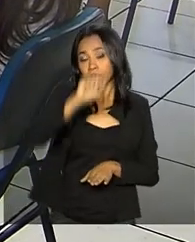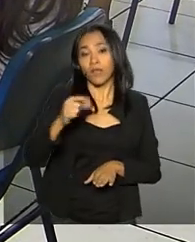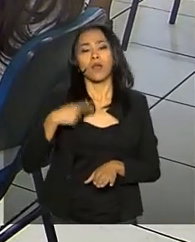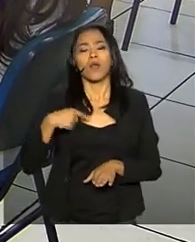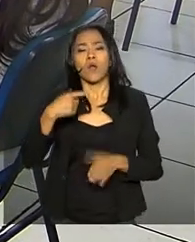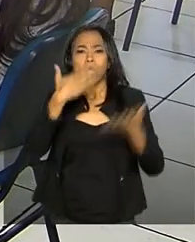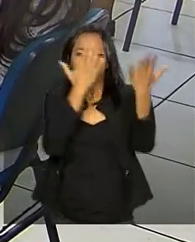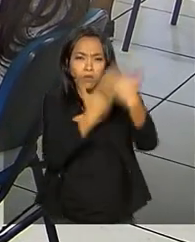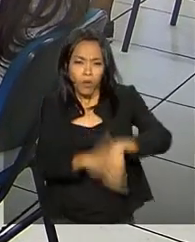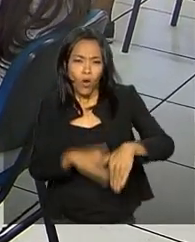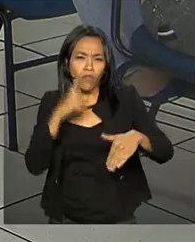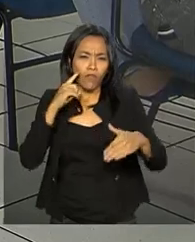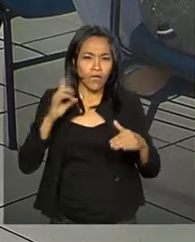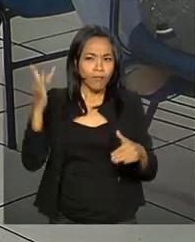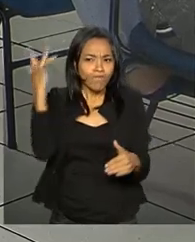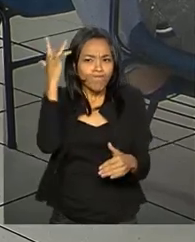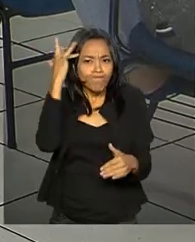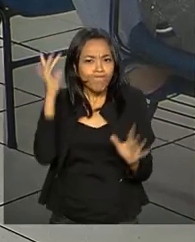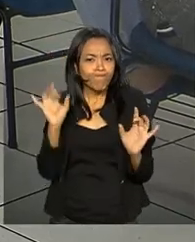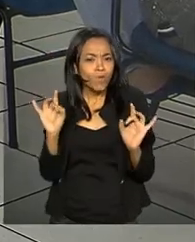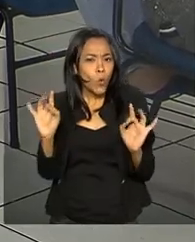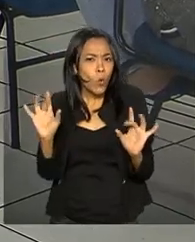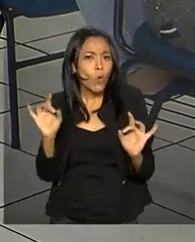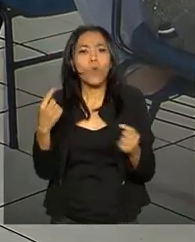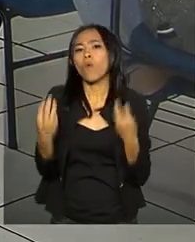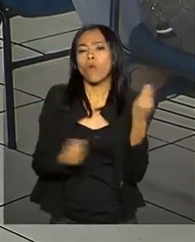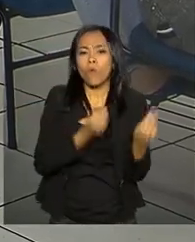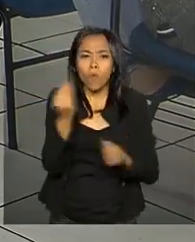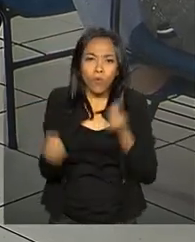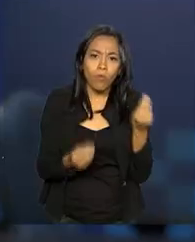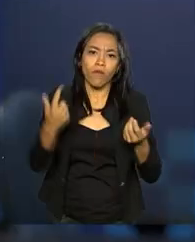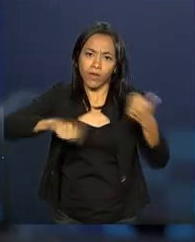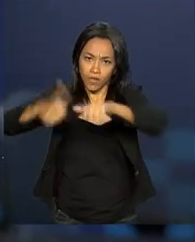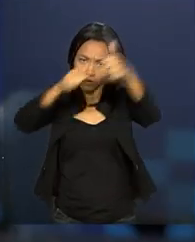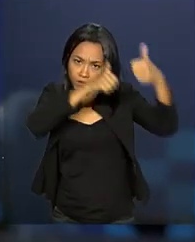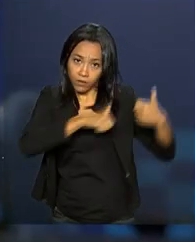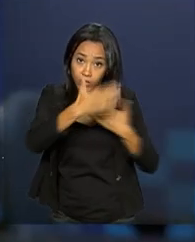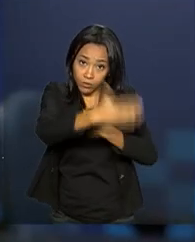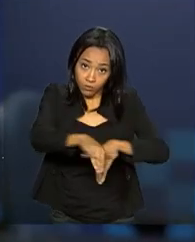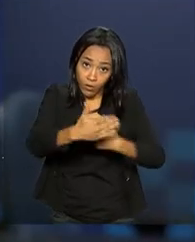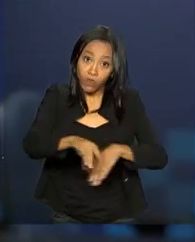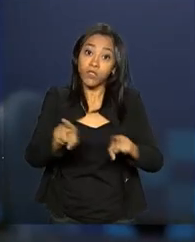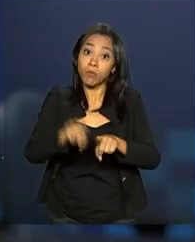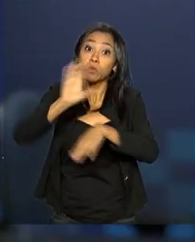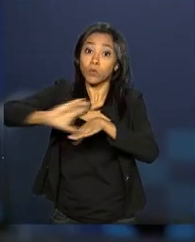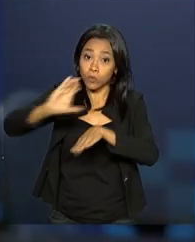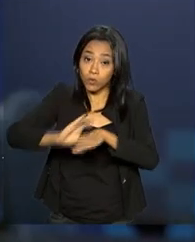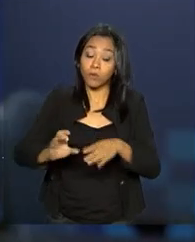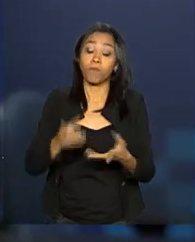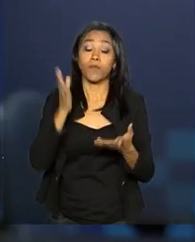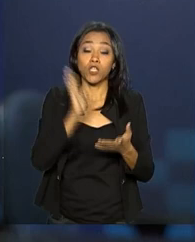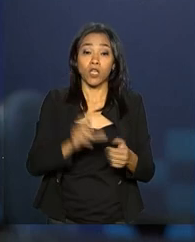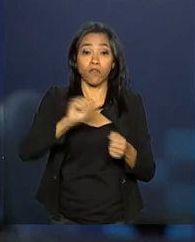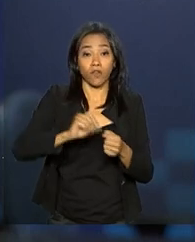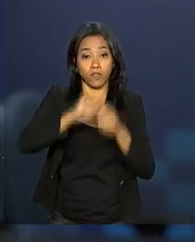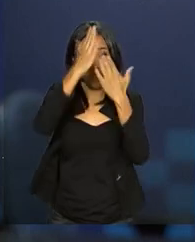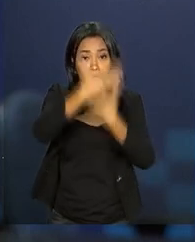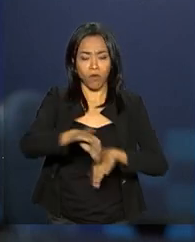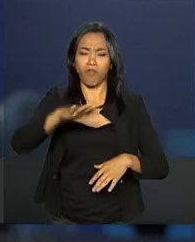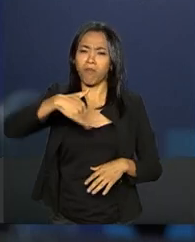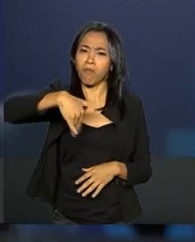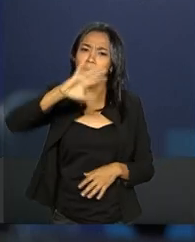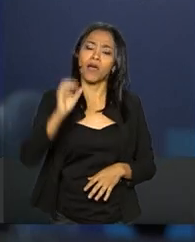qualidade dos cursos e das instituições de ensino superior. As provas foram aplicadas em mais de 1